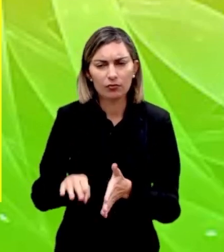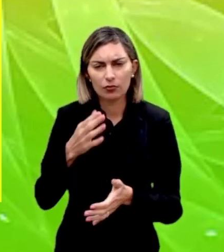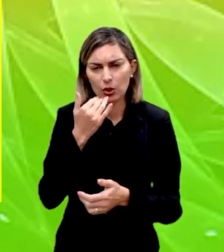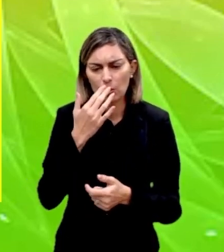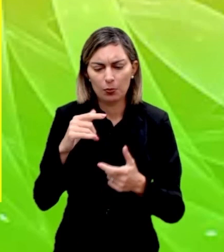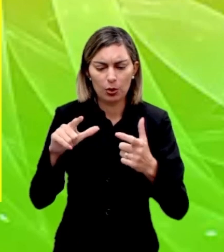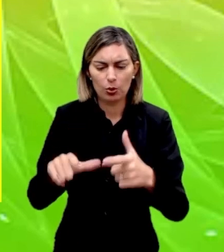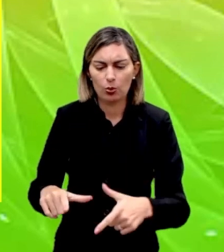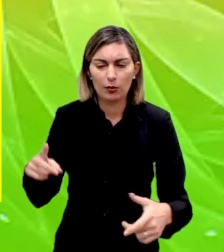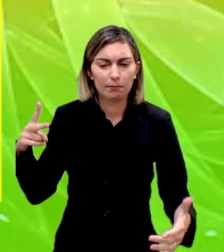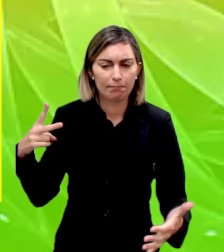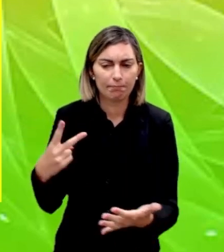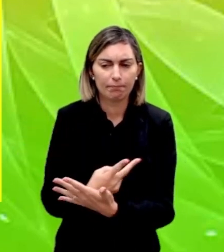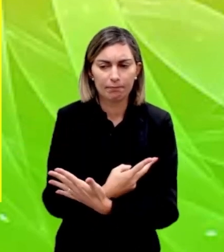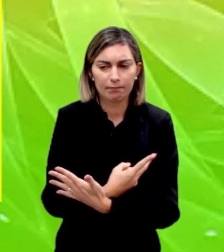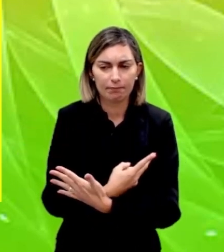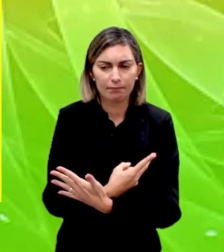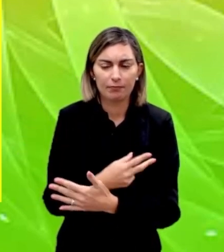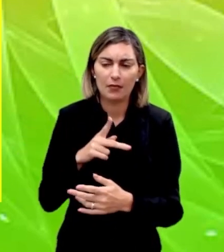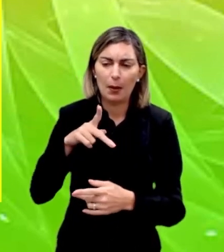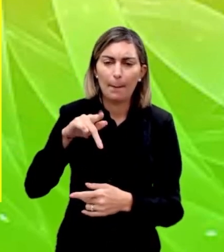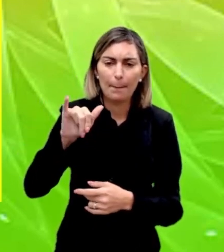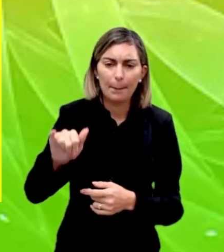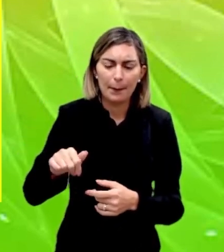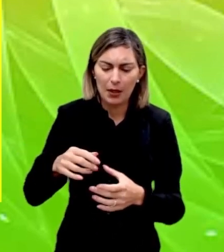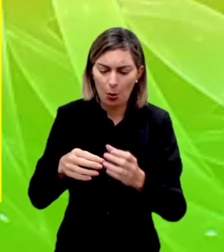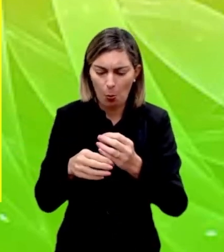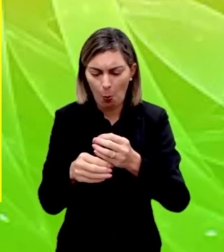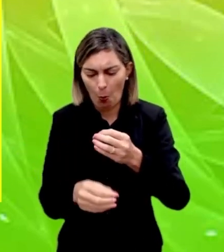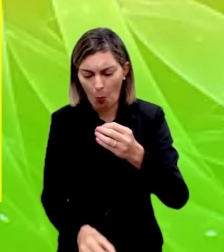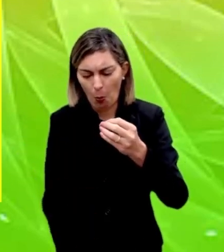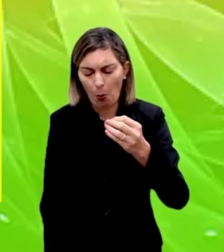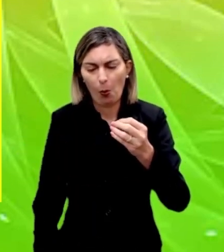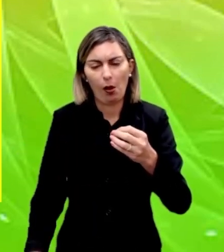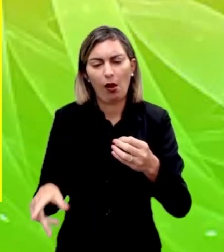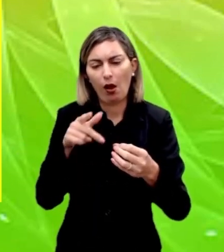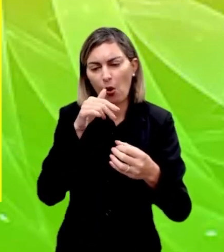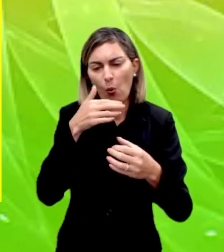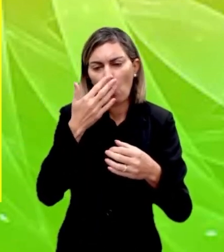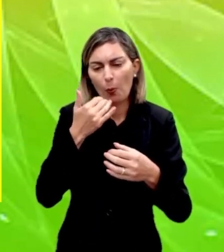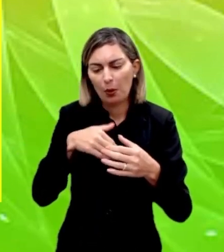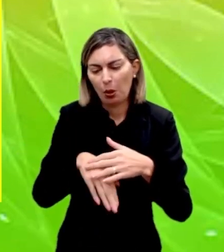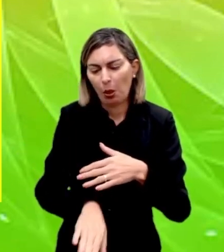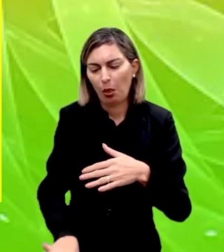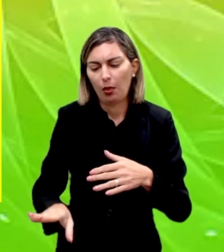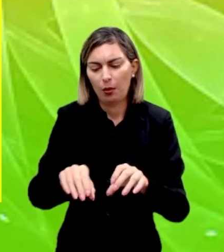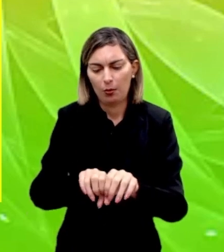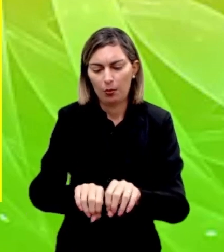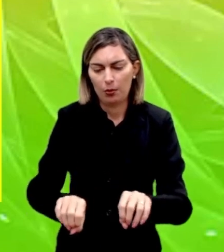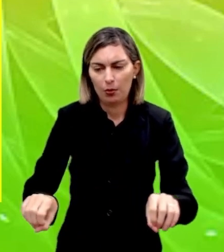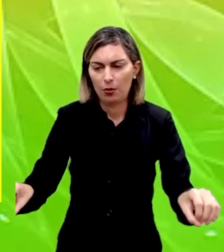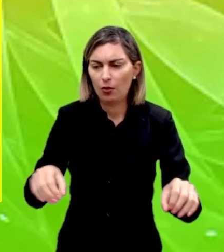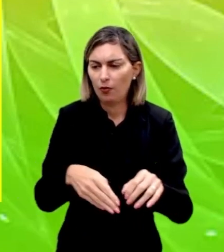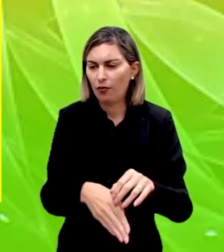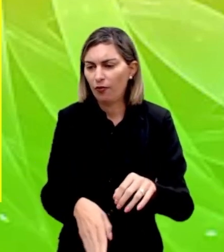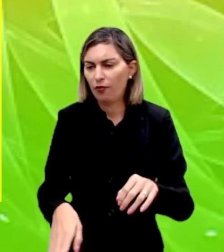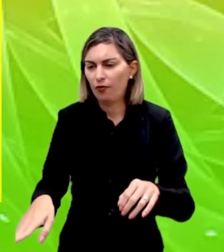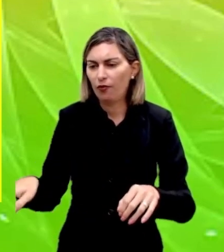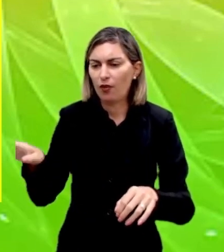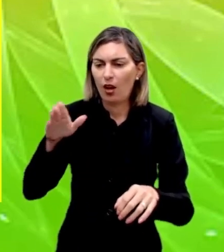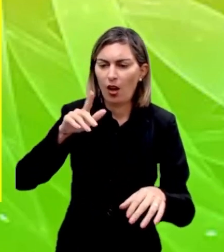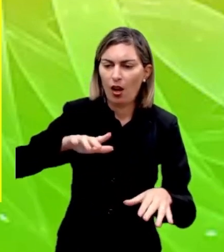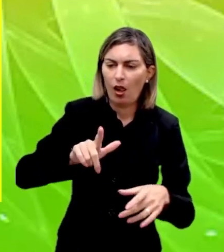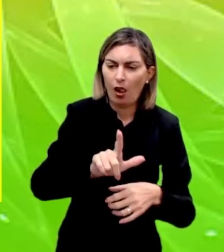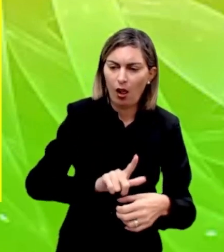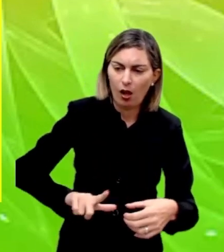local errado, como na pia, por exemplo, aquela comida vai para o esgoto, que vai para os lagos,